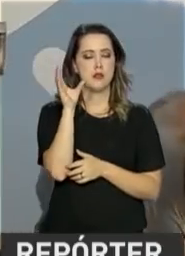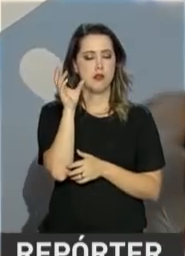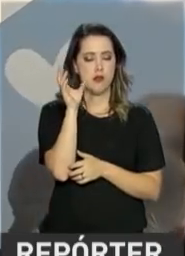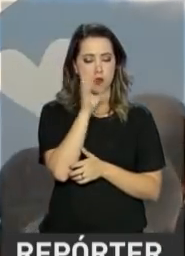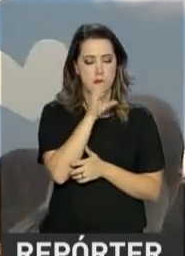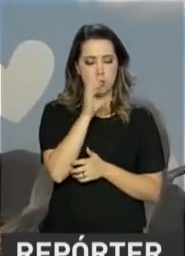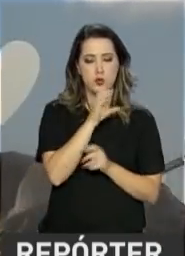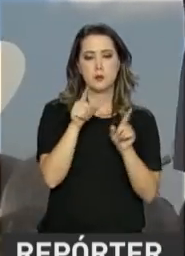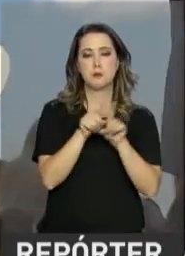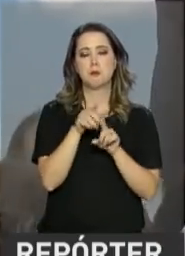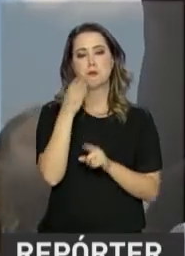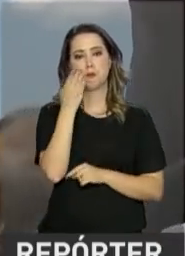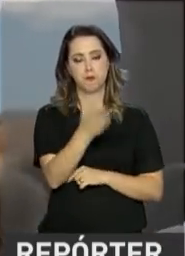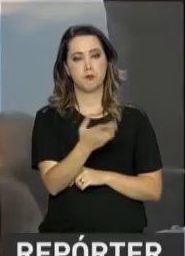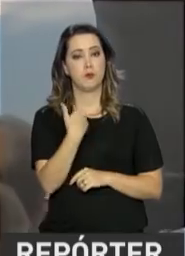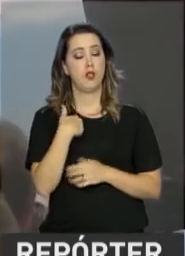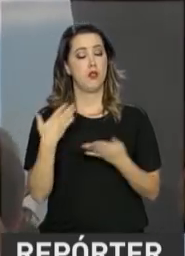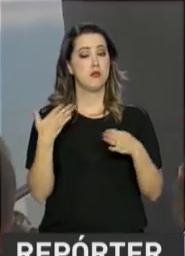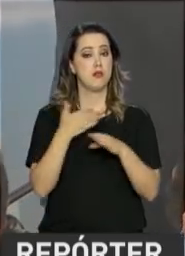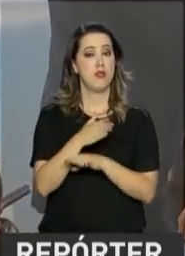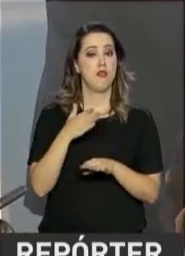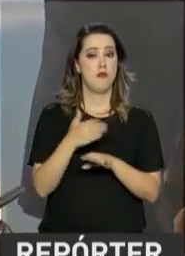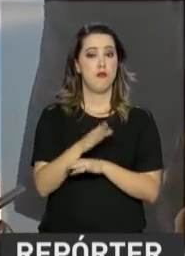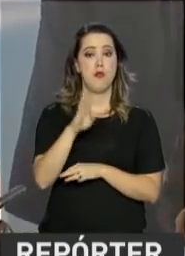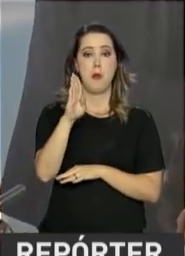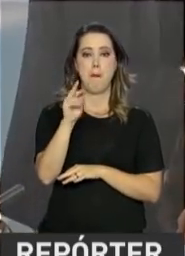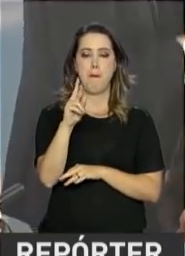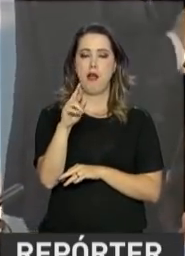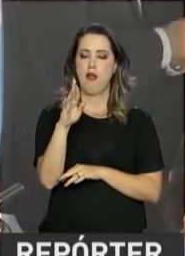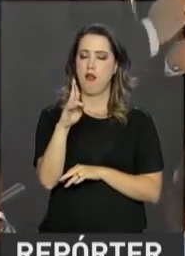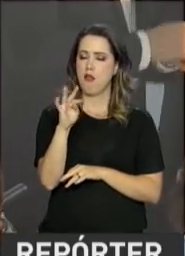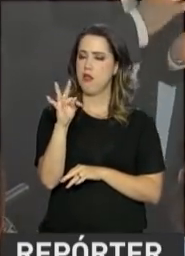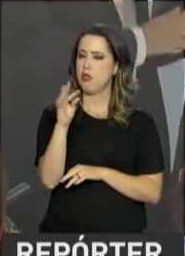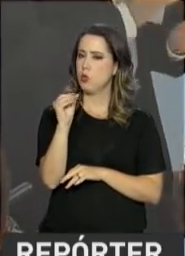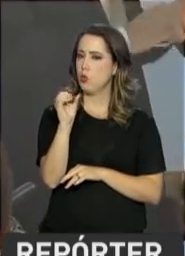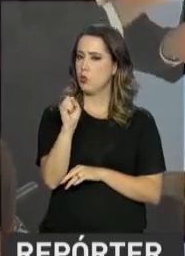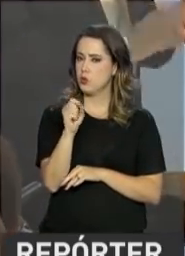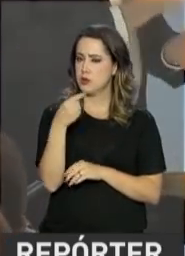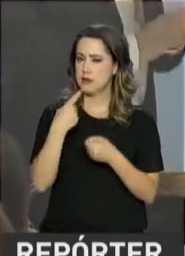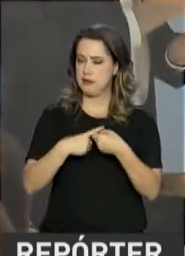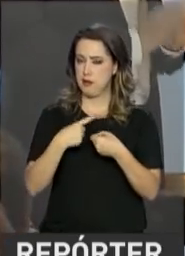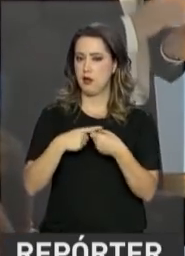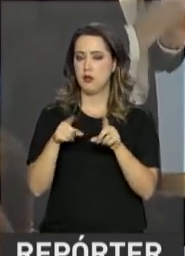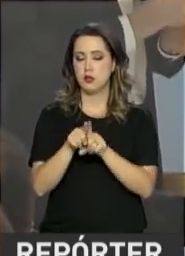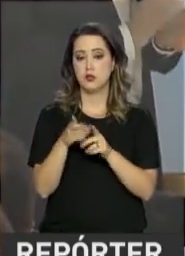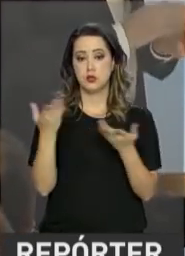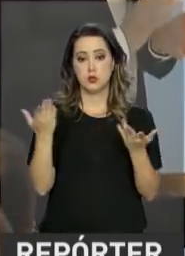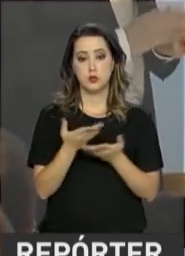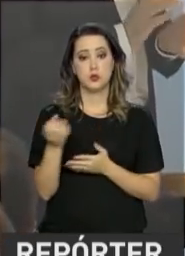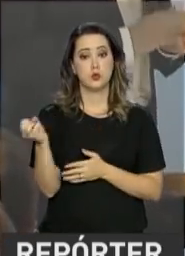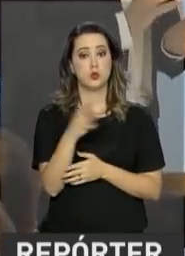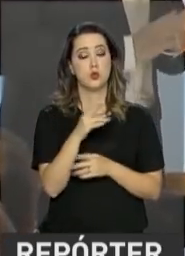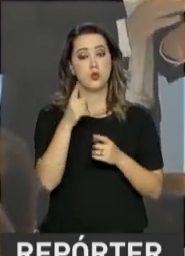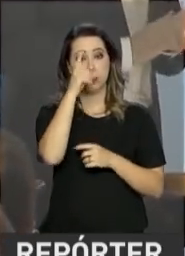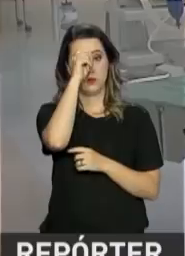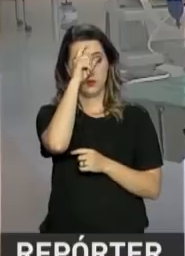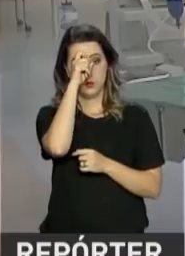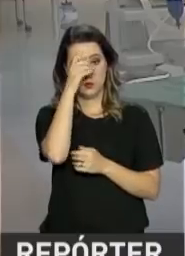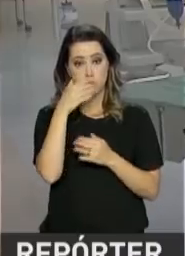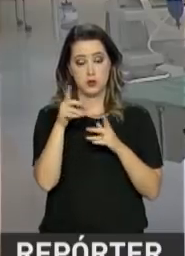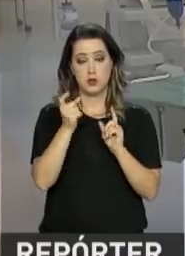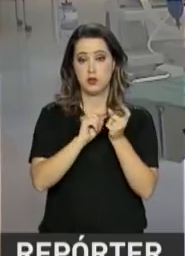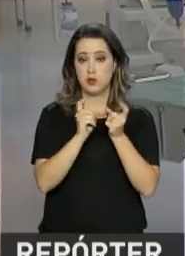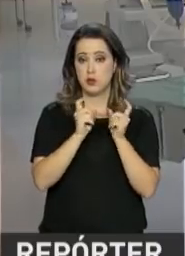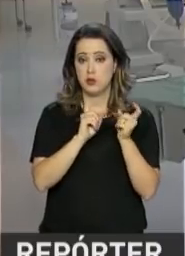da República, Michel Temer, esteve em Barretos para inaugurar o Hospital Notre Dame, entidade privada que será mantida pela Pio XII.